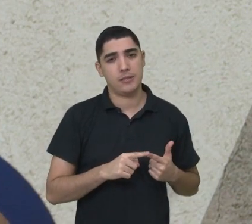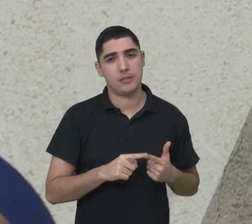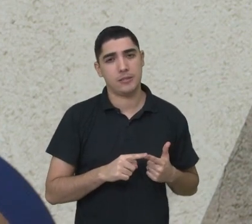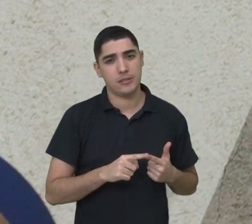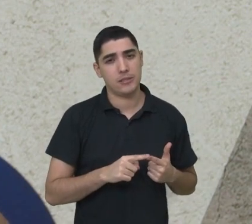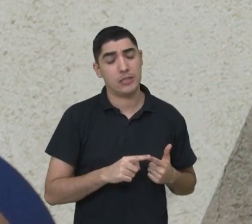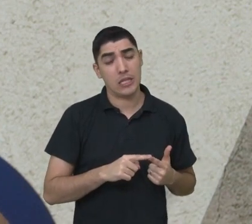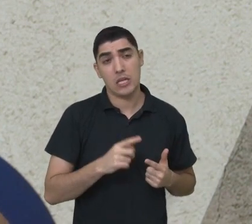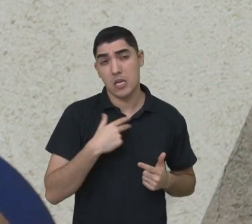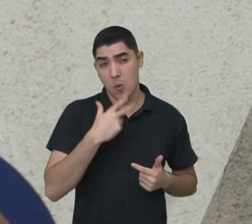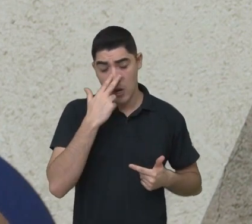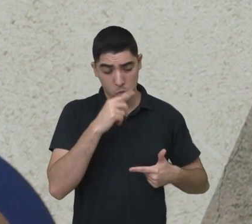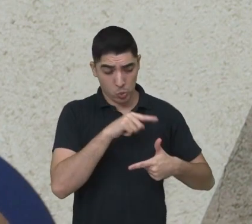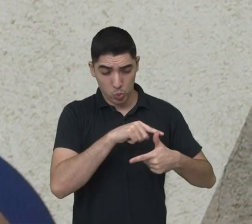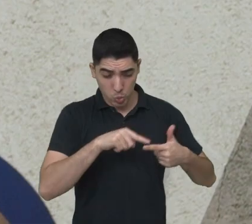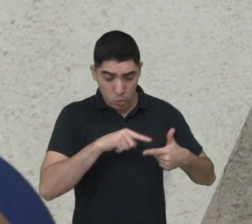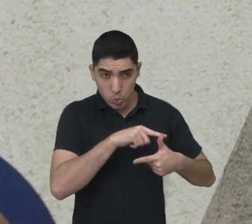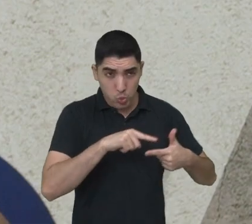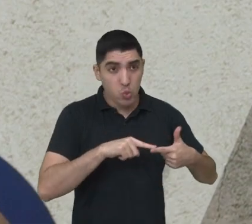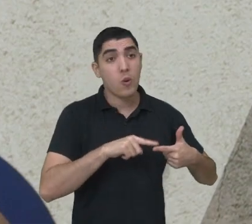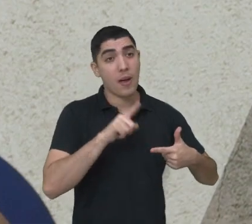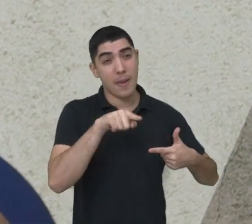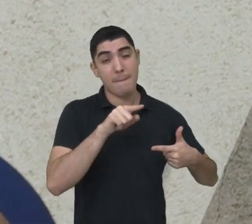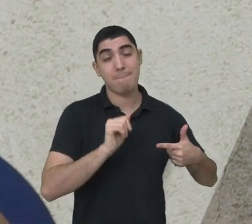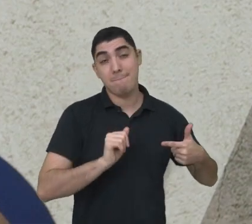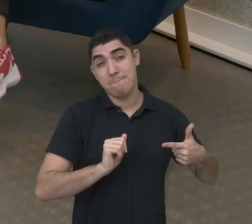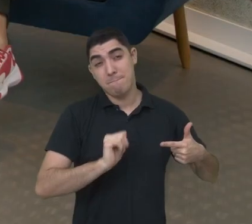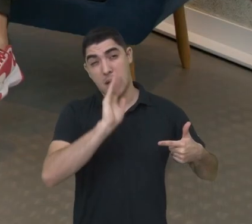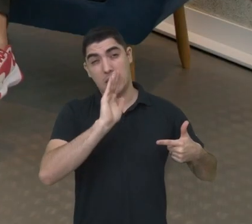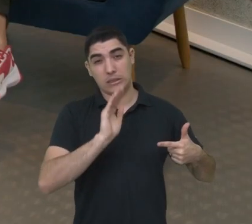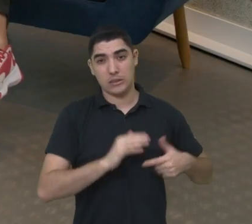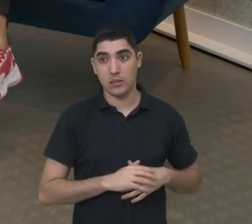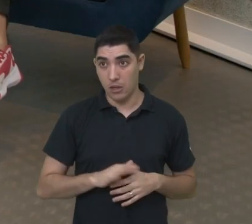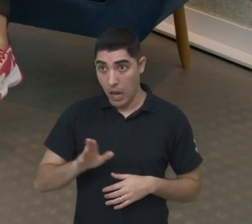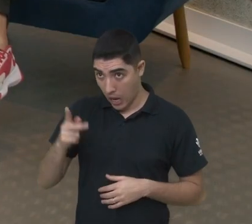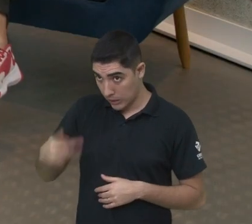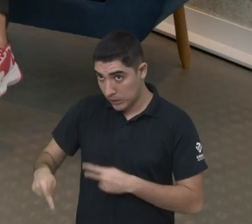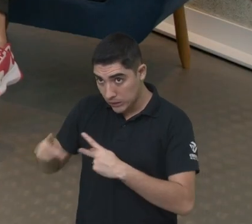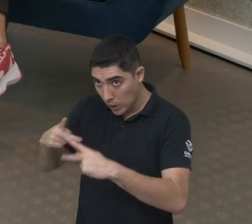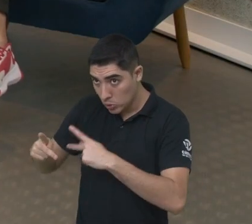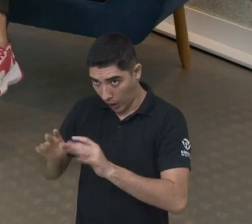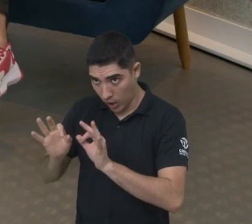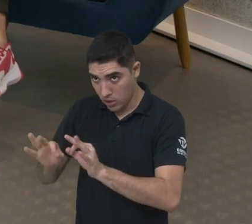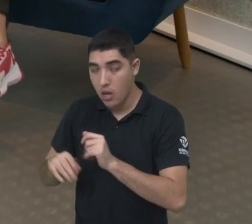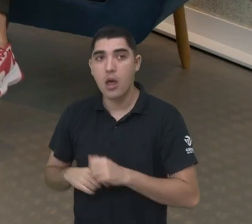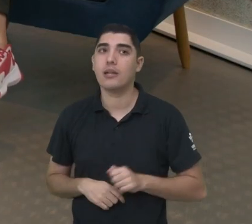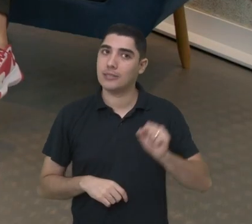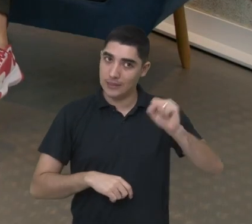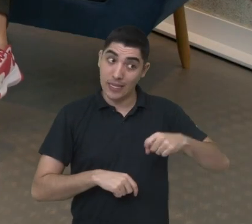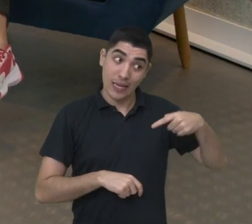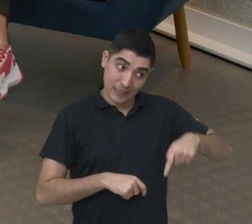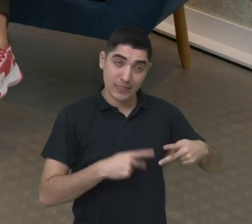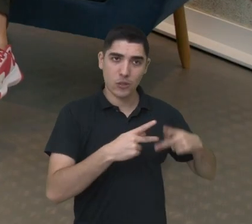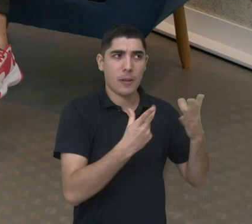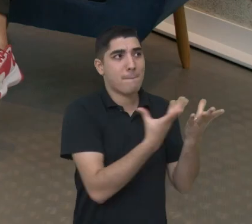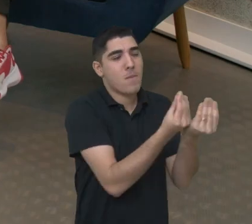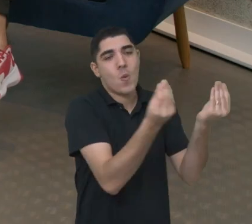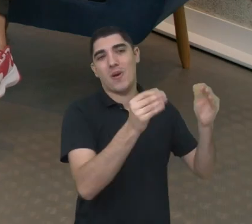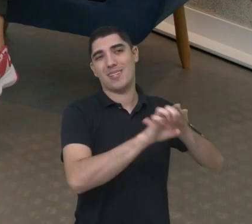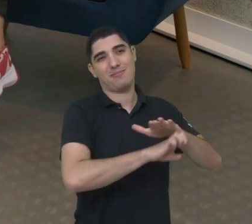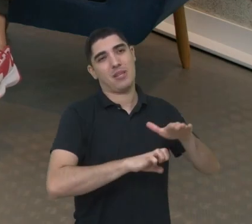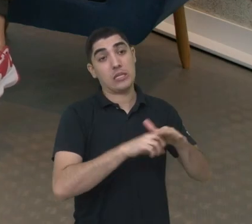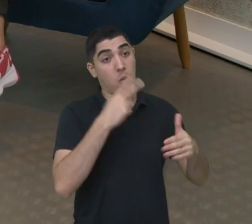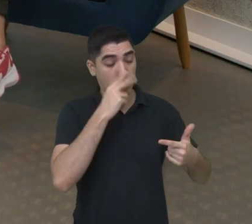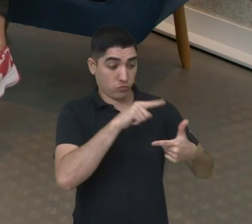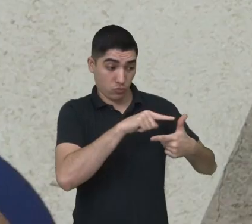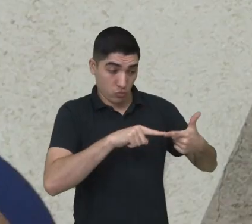Eu acho que essas duas áreas, assim, elas, né, aqui em São José, em São que José mais que tem uma José demanda tem grande, empresa, tem, né, muita empresa. Então, assim, essa